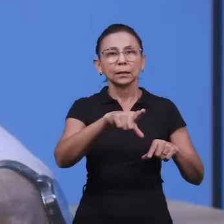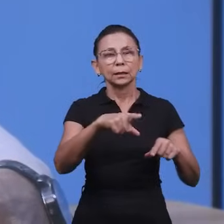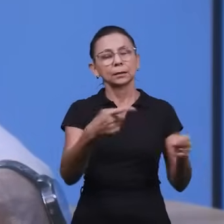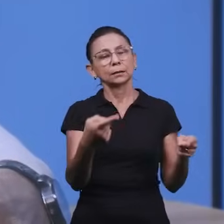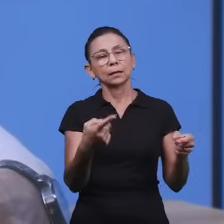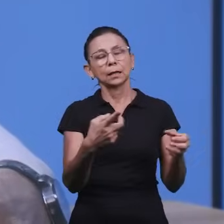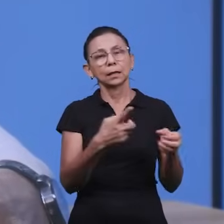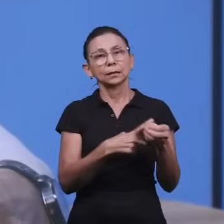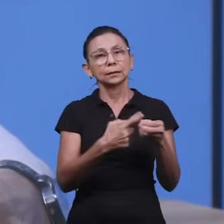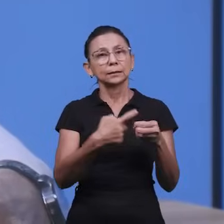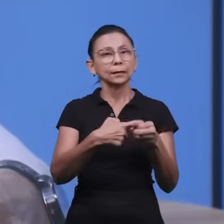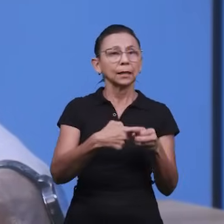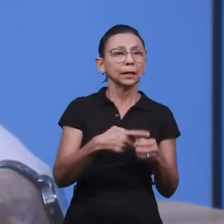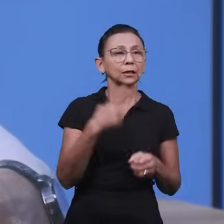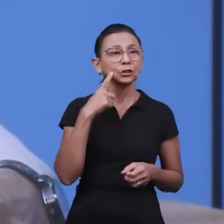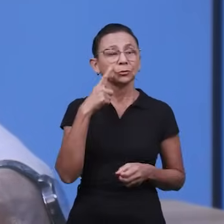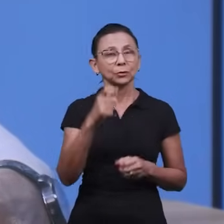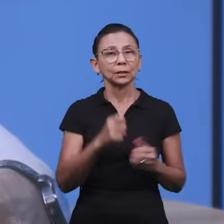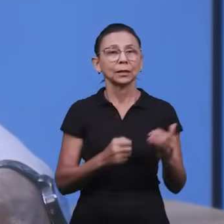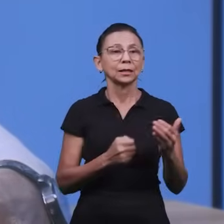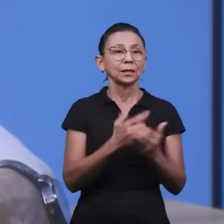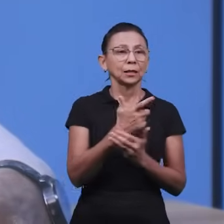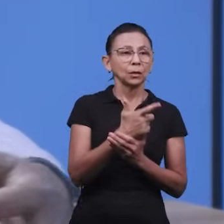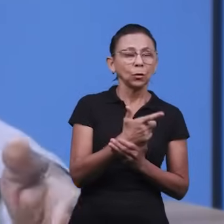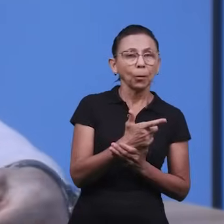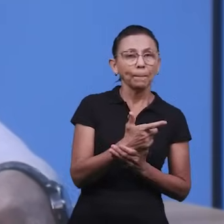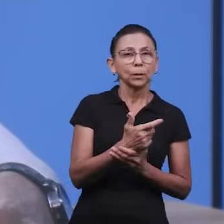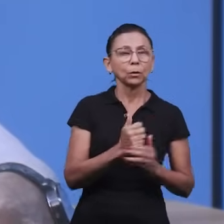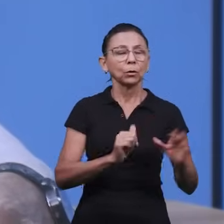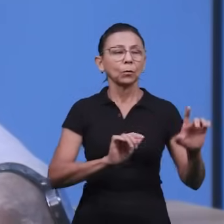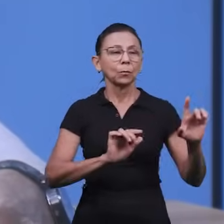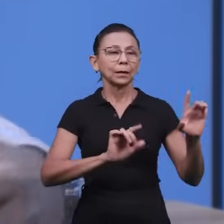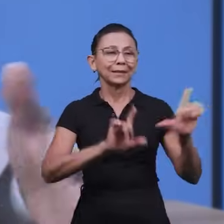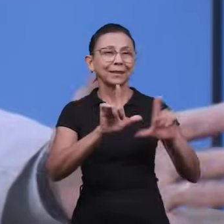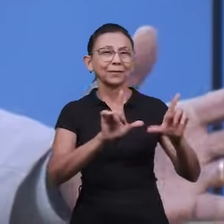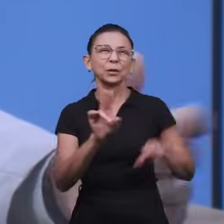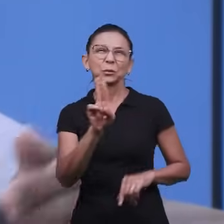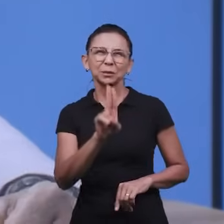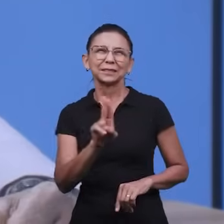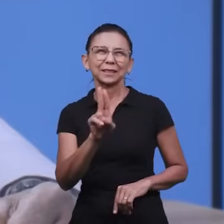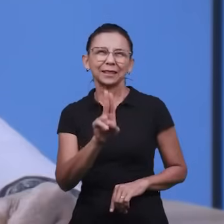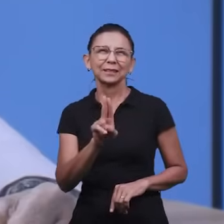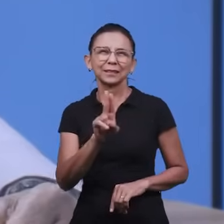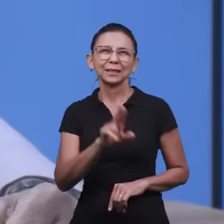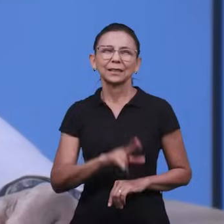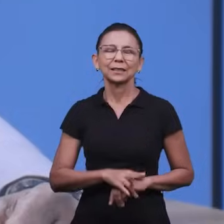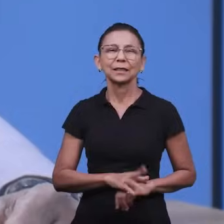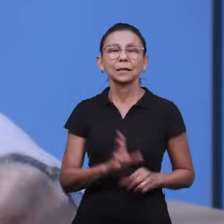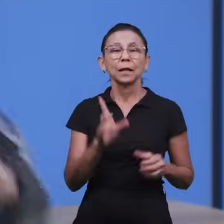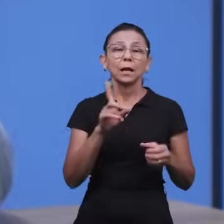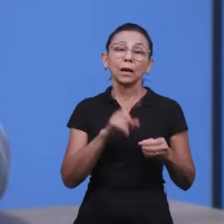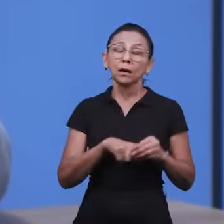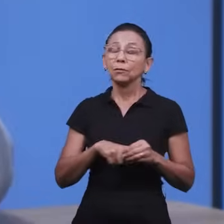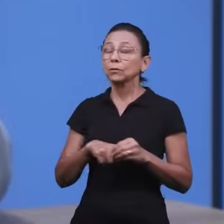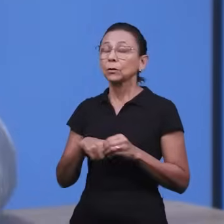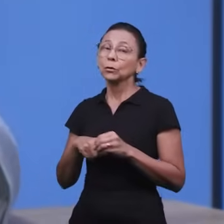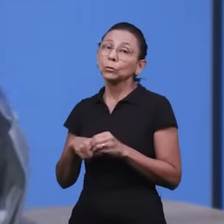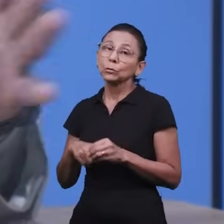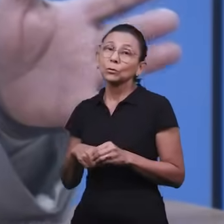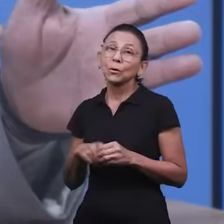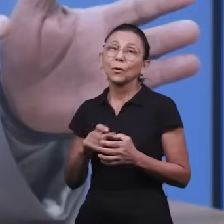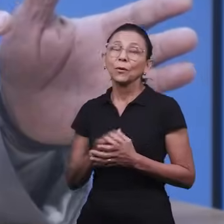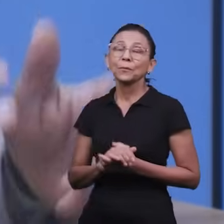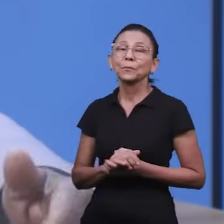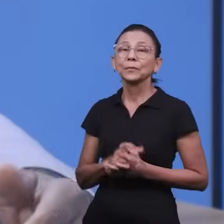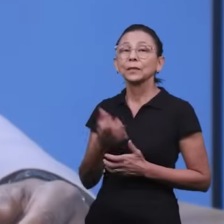centro da cidade e viu lá uma televisão de segunda mão, e ela voltou e ela agradou e tudo.